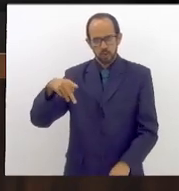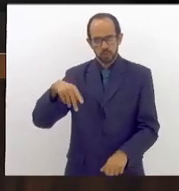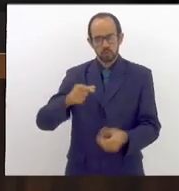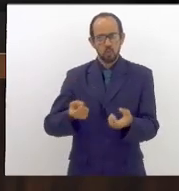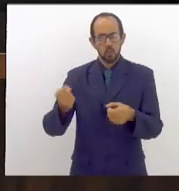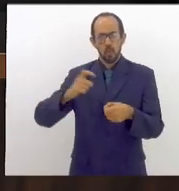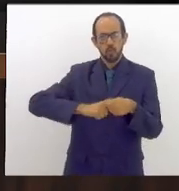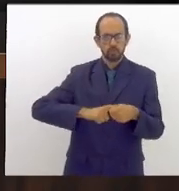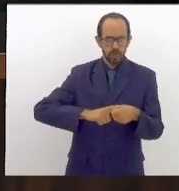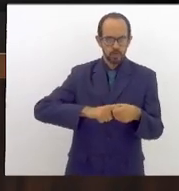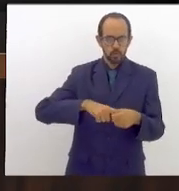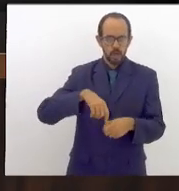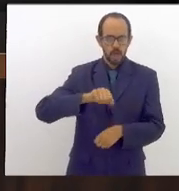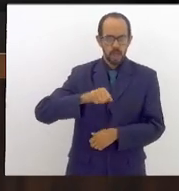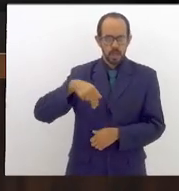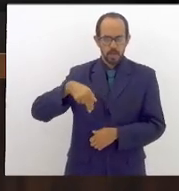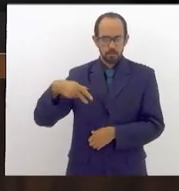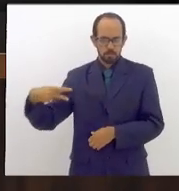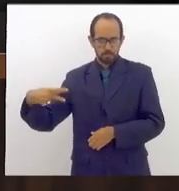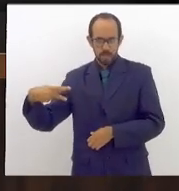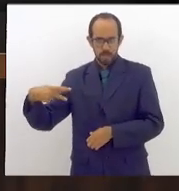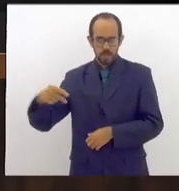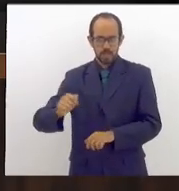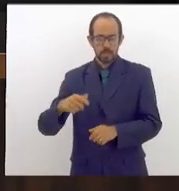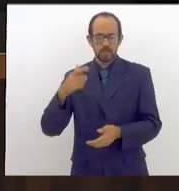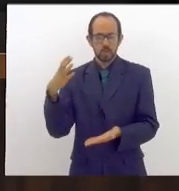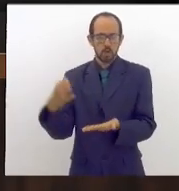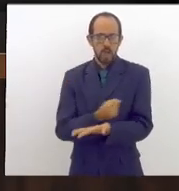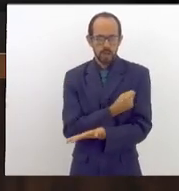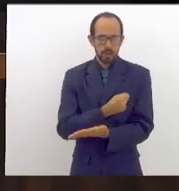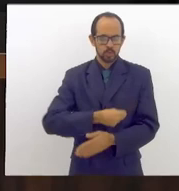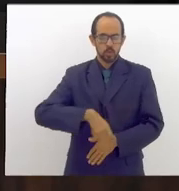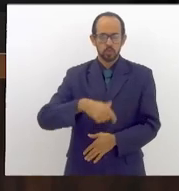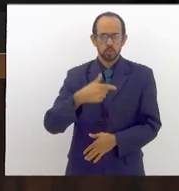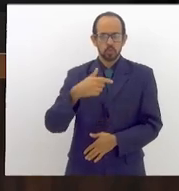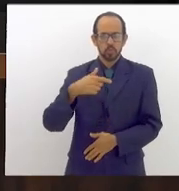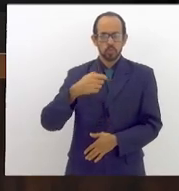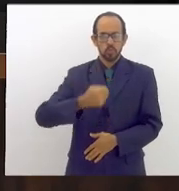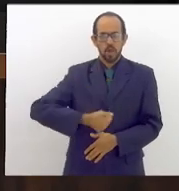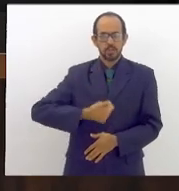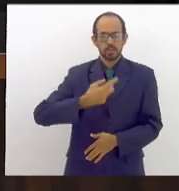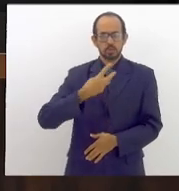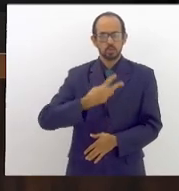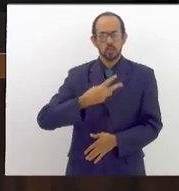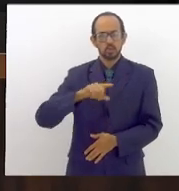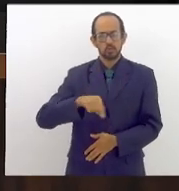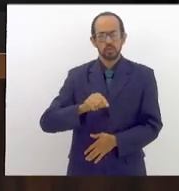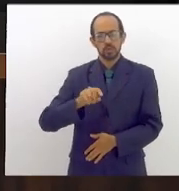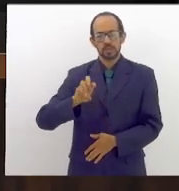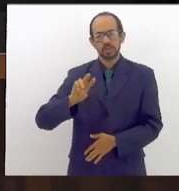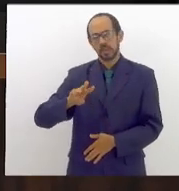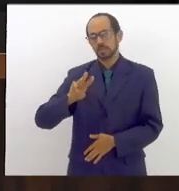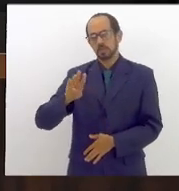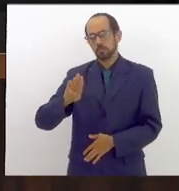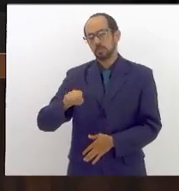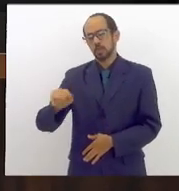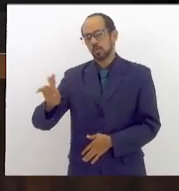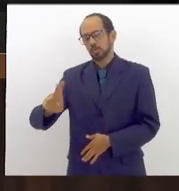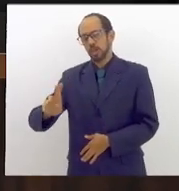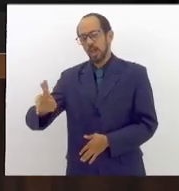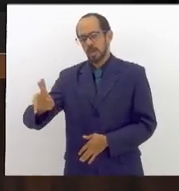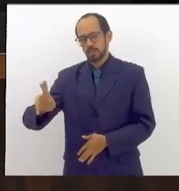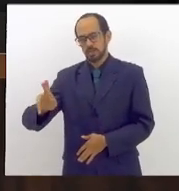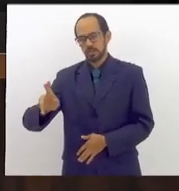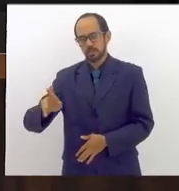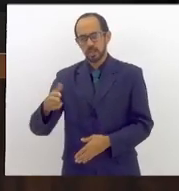isso vendeu ao estado só em 2021 quase três bilhões demais bilhões de reais a mais um encaixe este ano serão